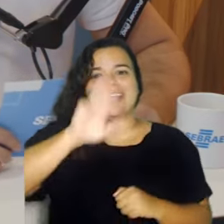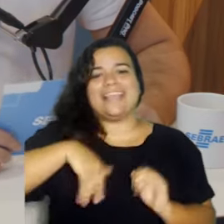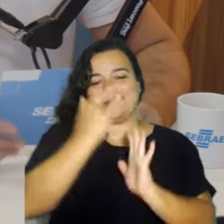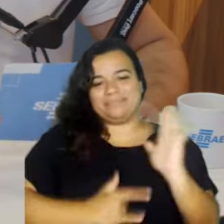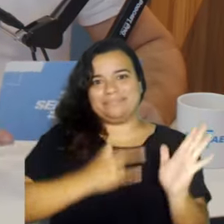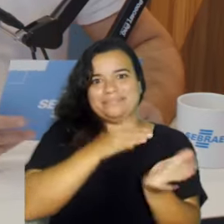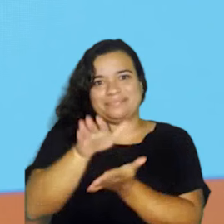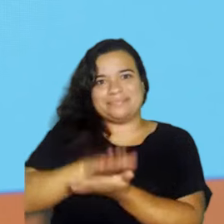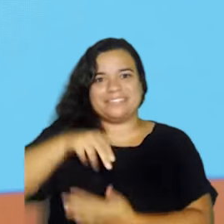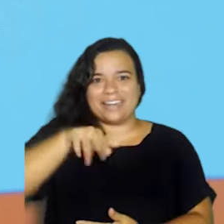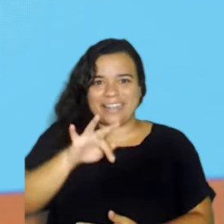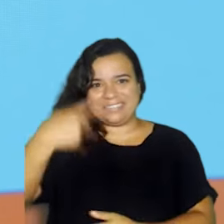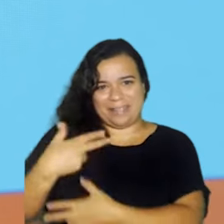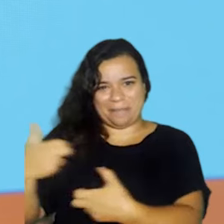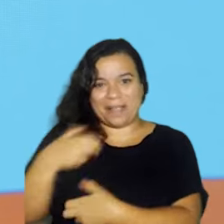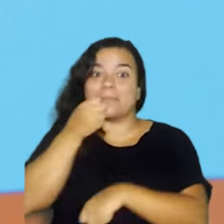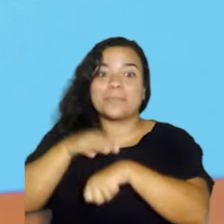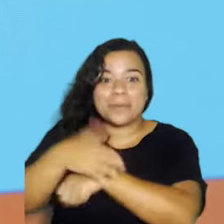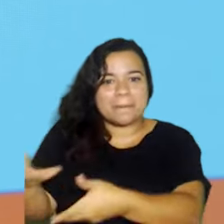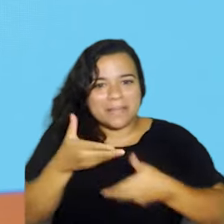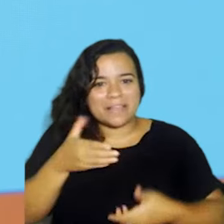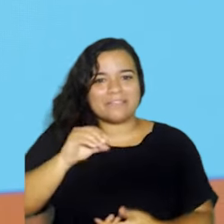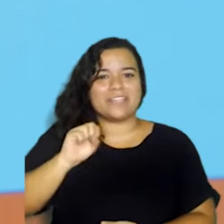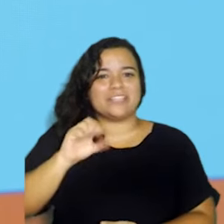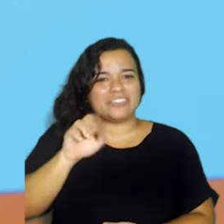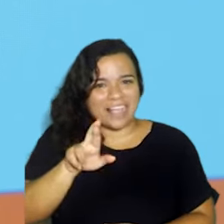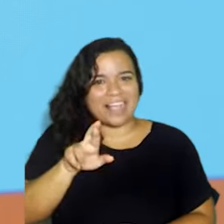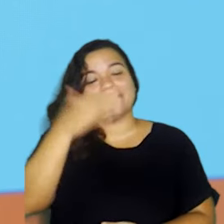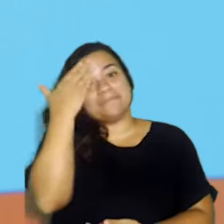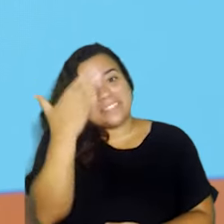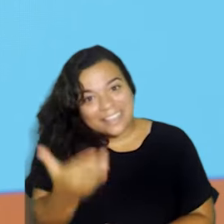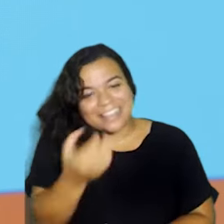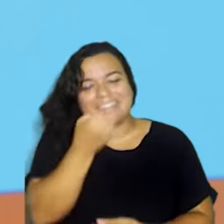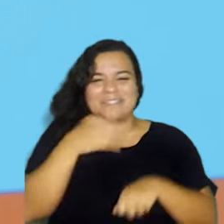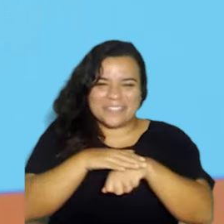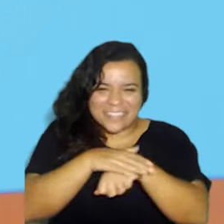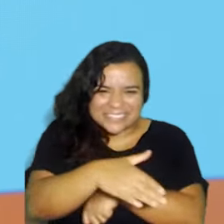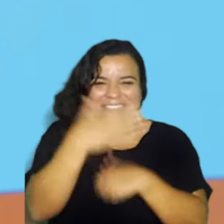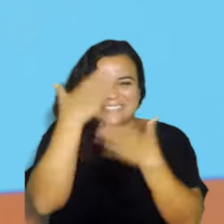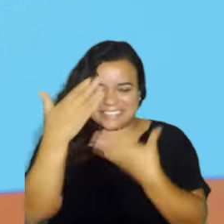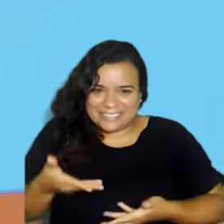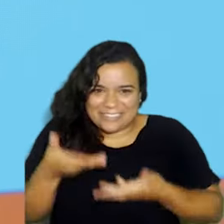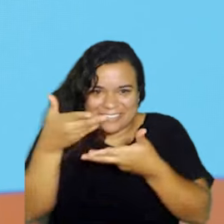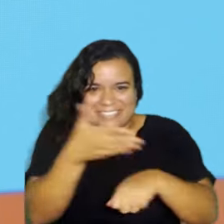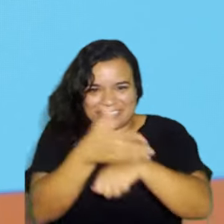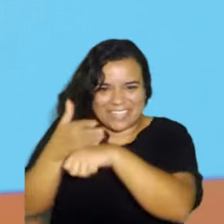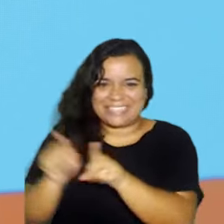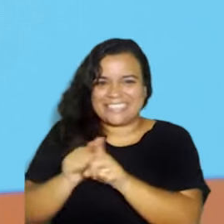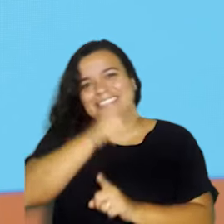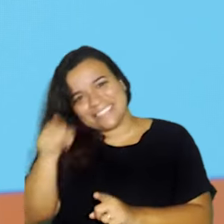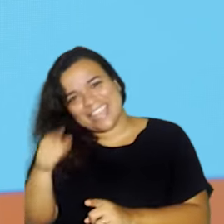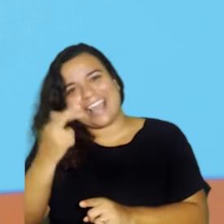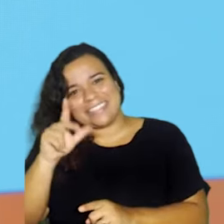e boa noite Oscar seja bem-vindo boa noite Marco obrigado pela pelo convite né Graciel também